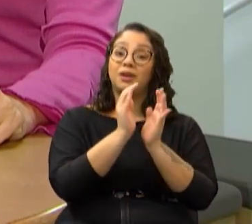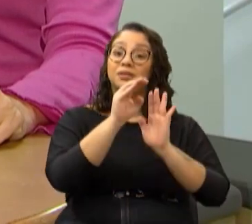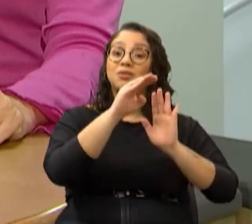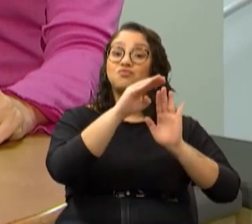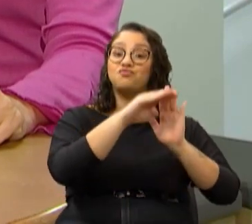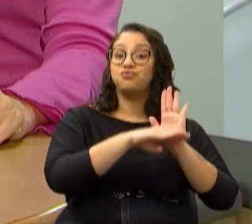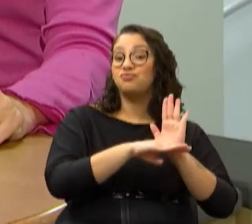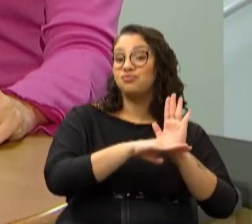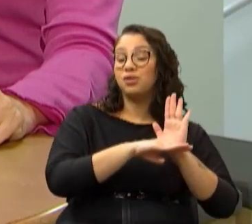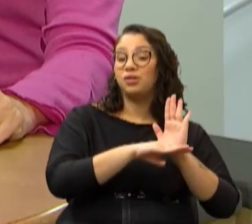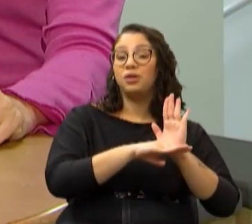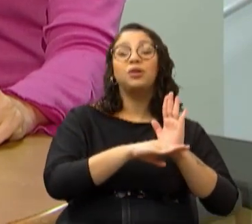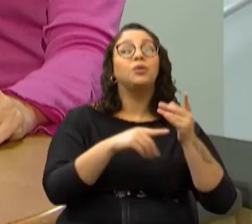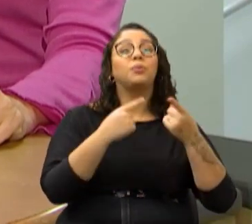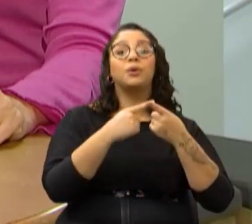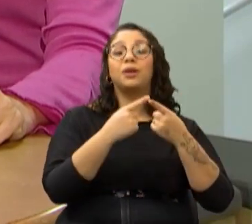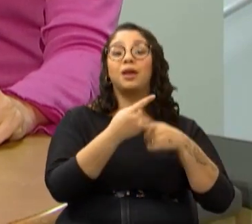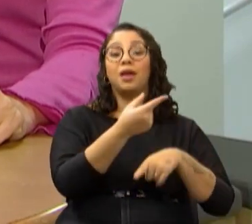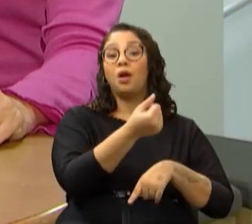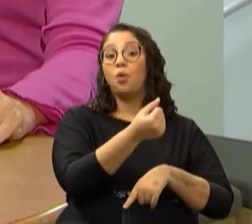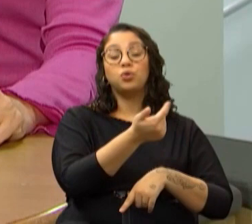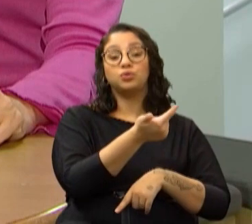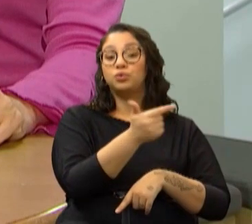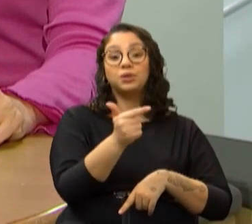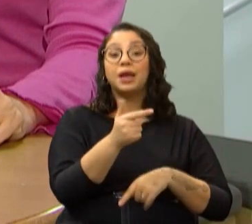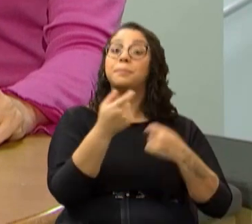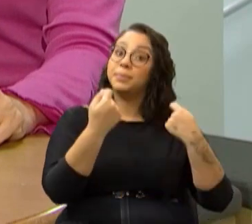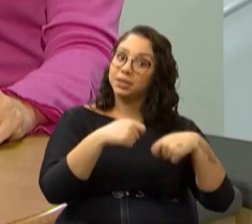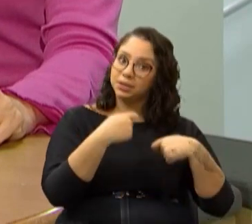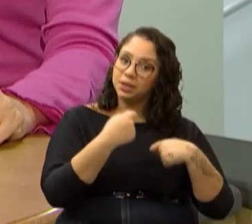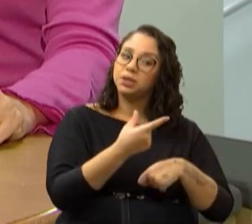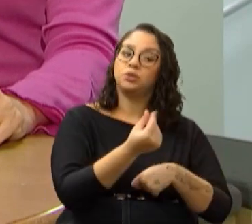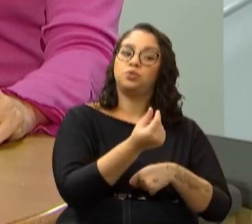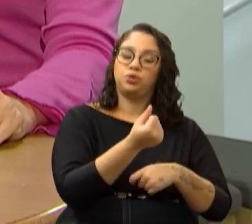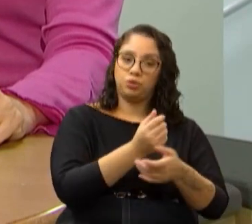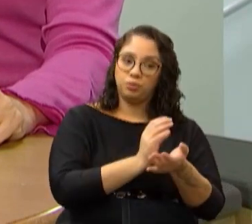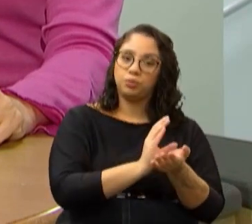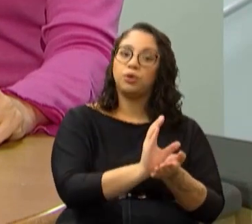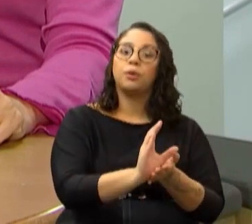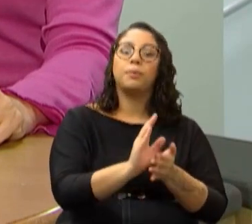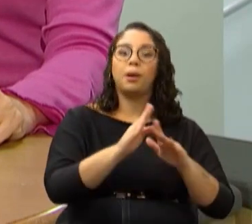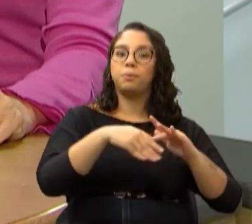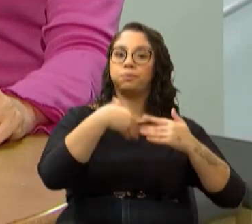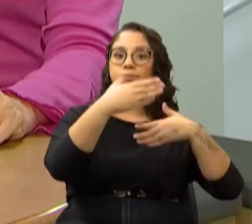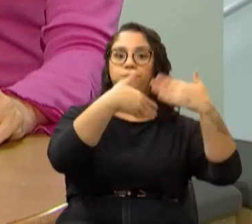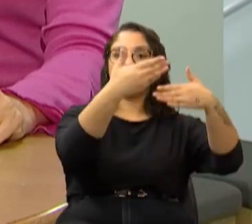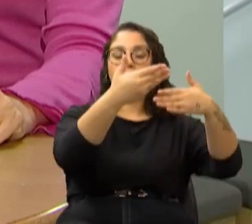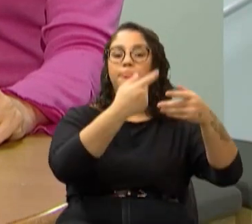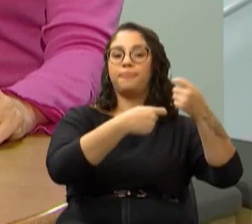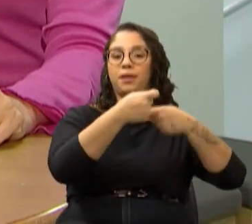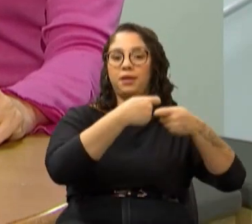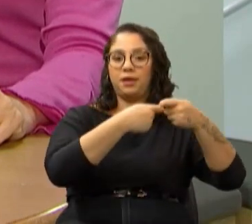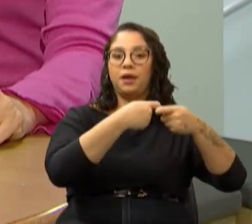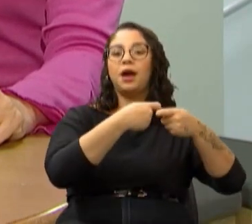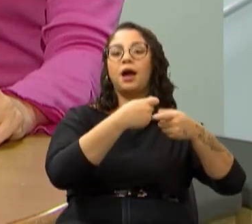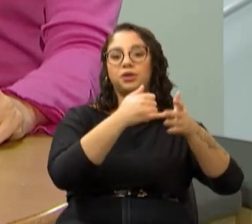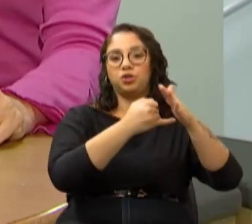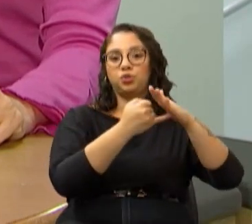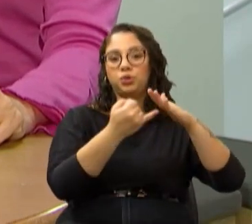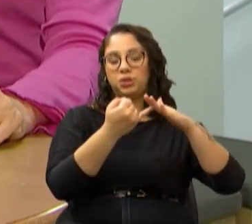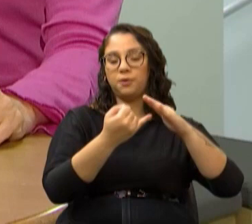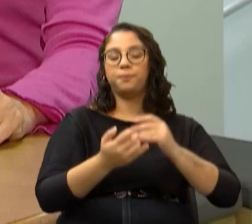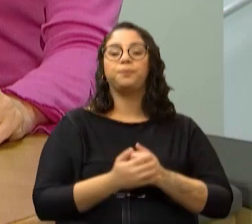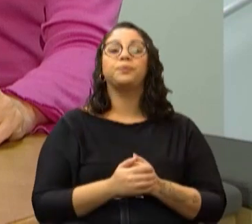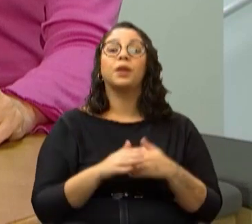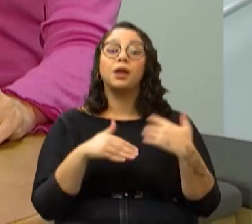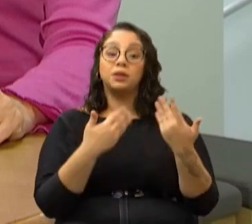tem uma classificação mais baixa porque ela provavelmente não tem um recurso. Ela realmente precisa do recurso para alavancar o negócio, para